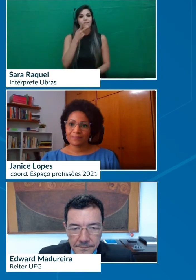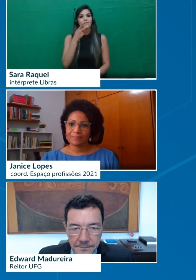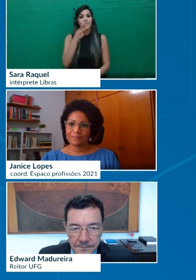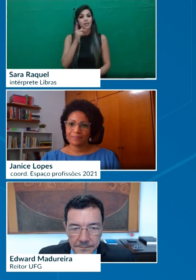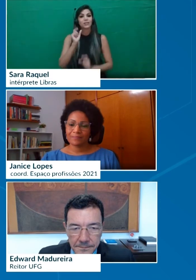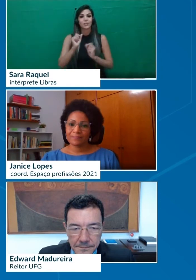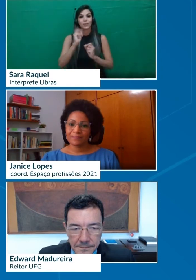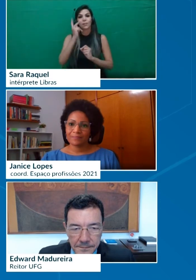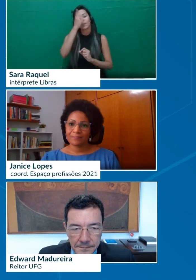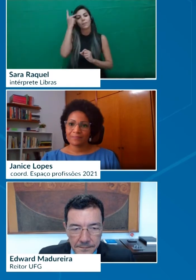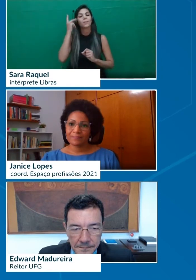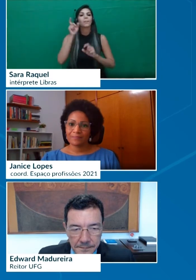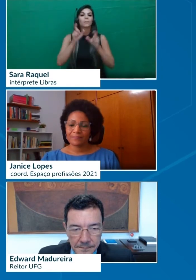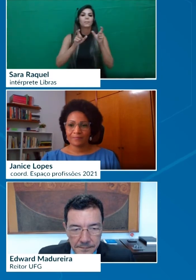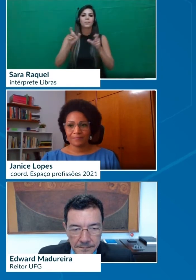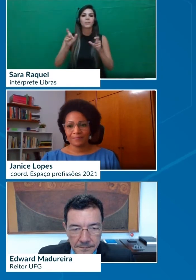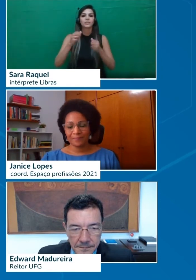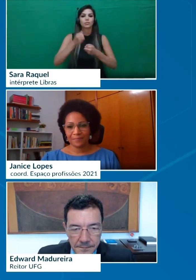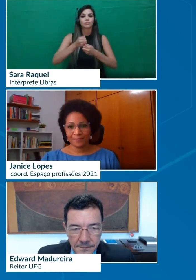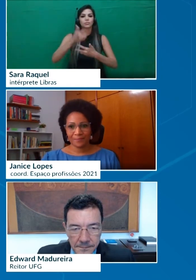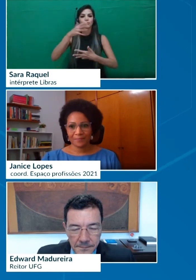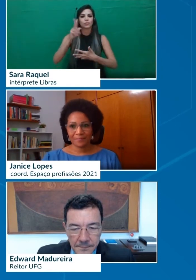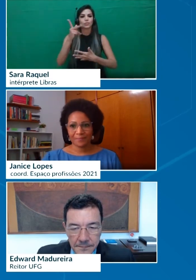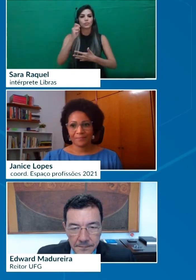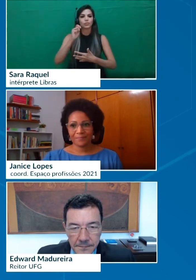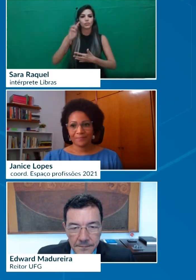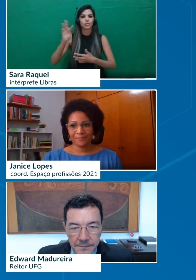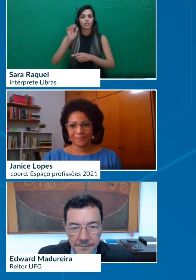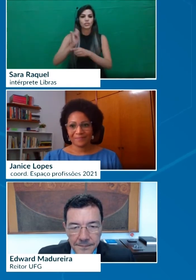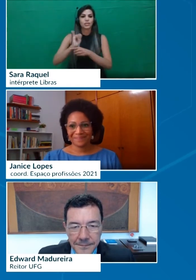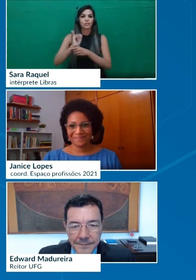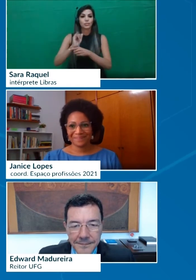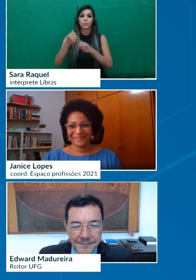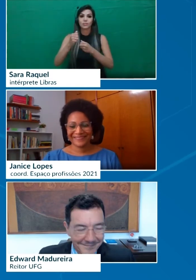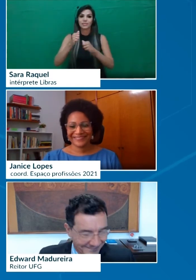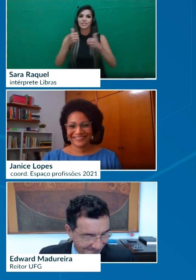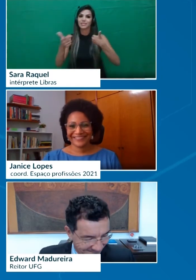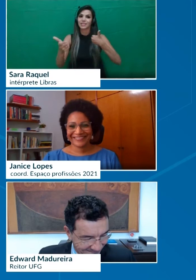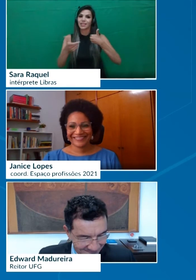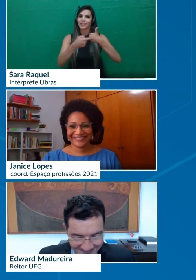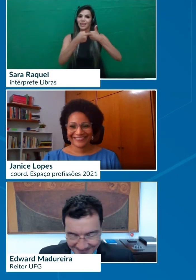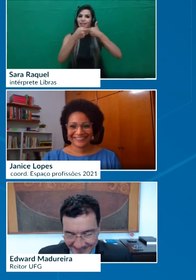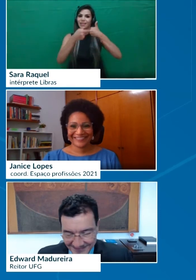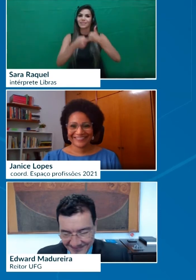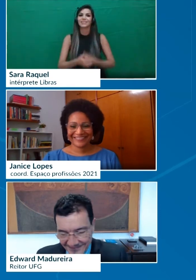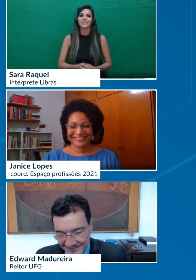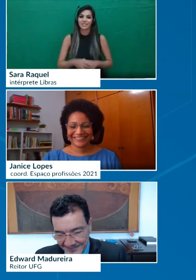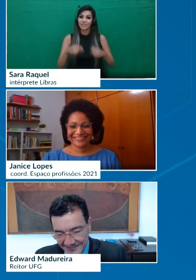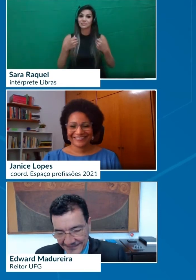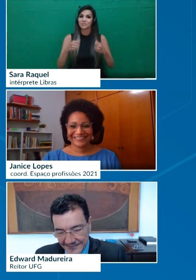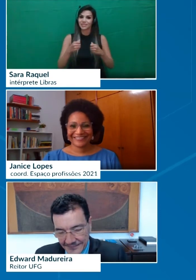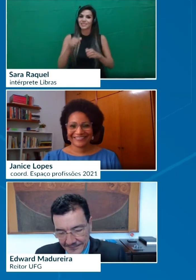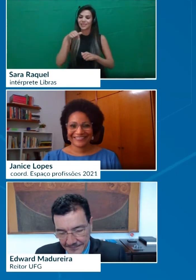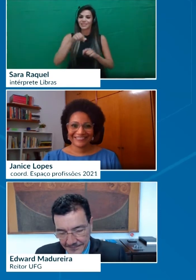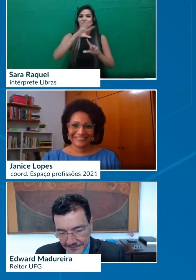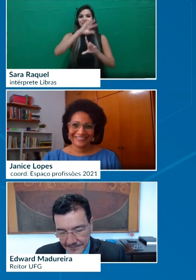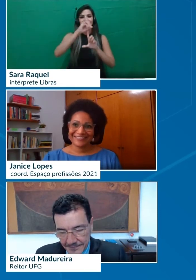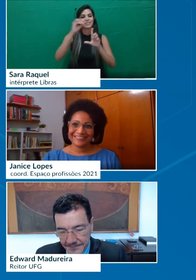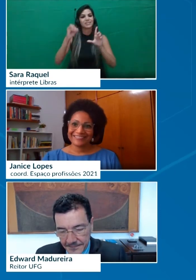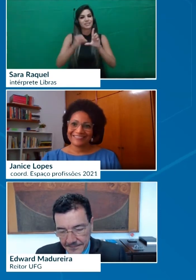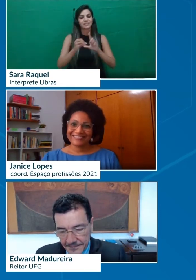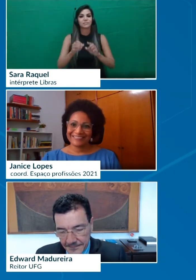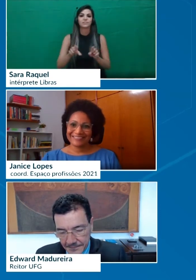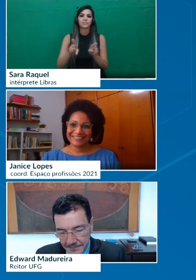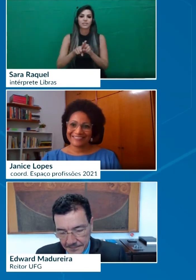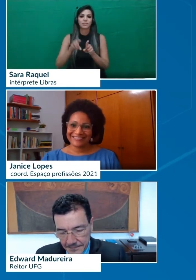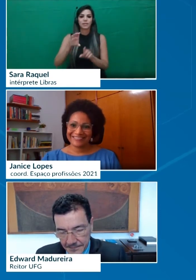quem está no chat do YouTube, falando para não esquecer de dar o like. Então, não esqueçam aí de dar o like na nossa transmissão. E o Claudson,